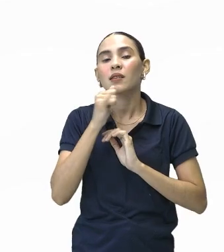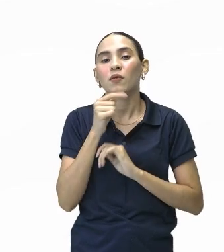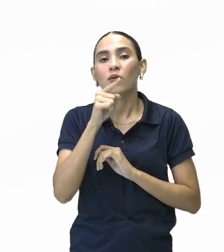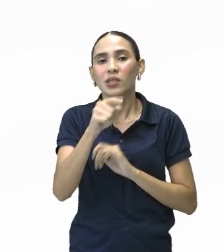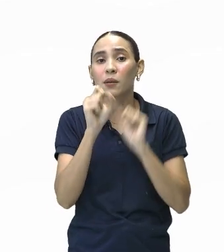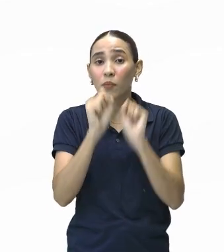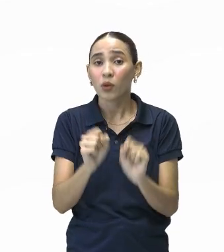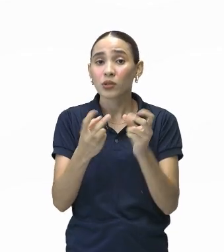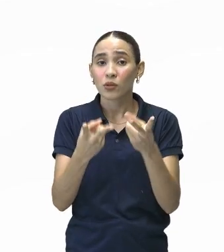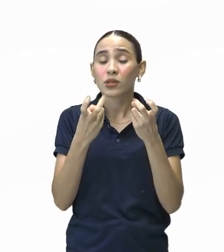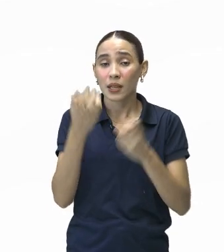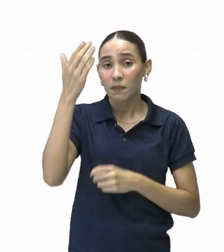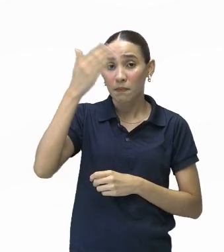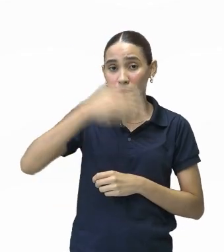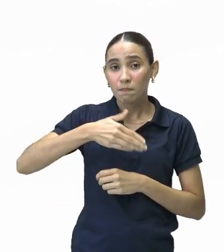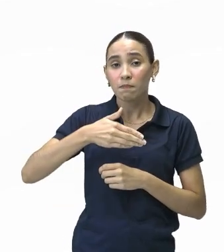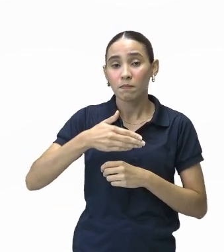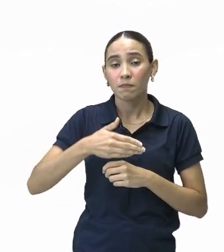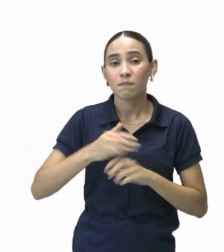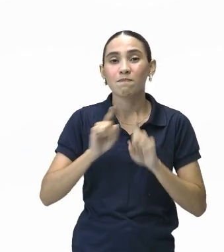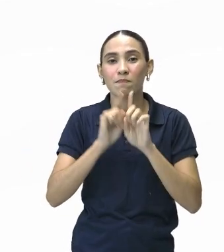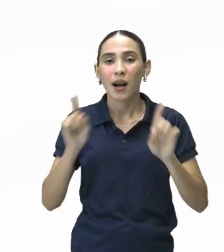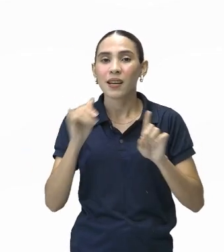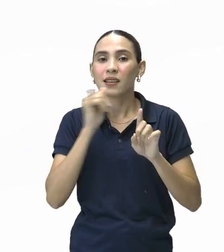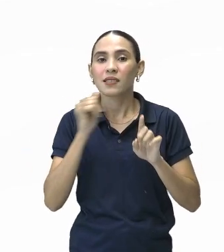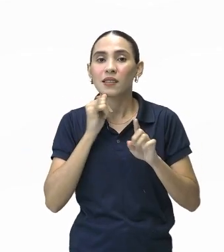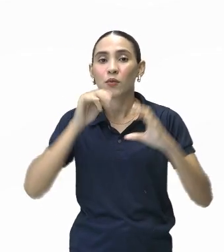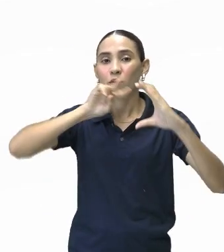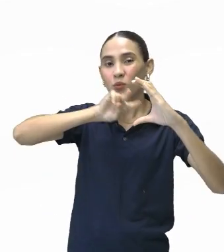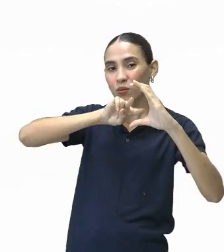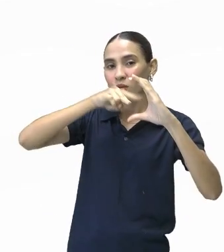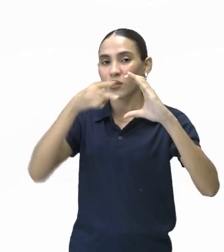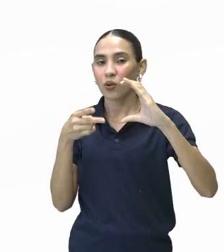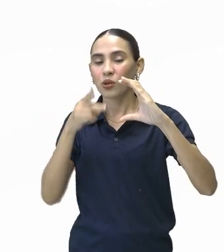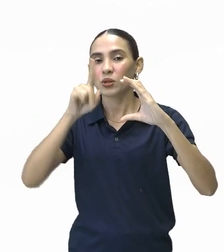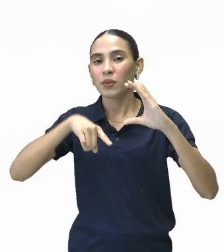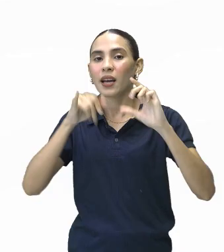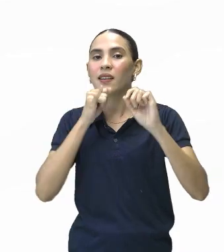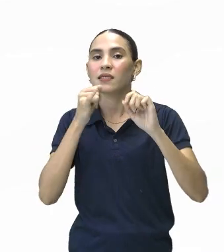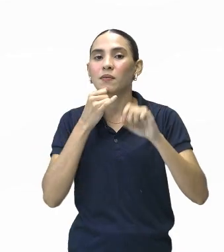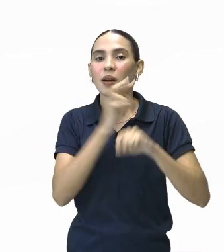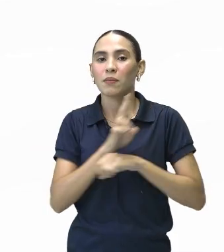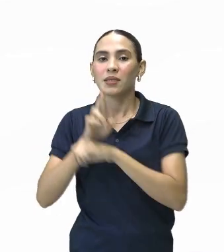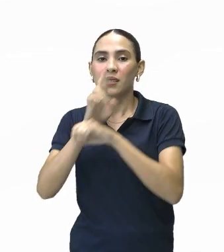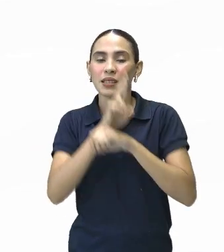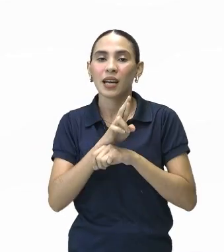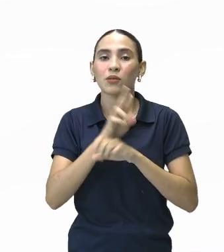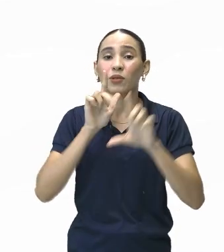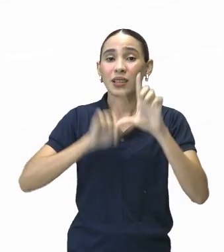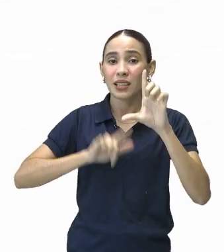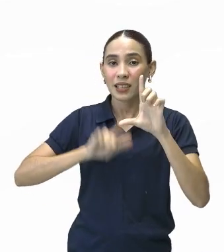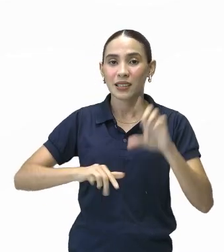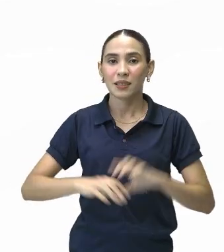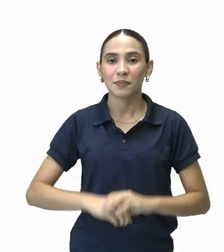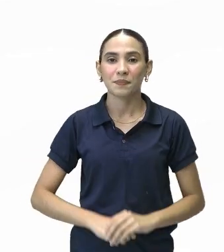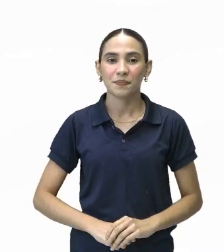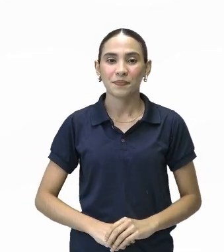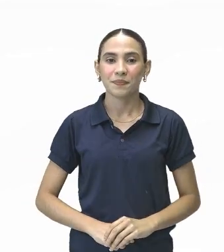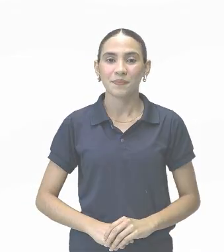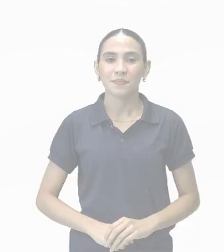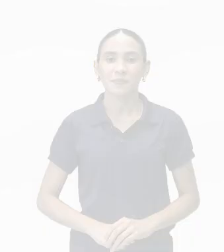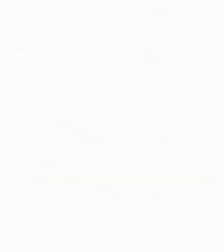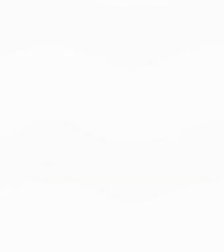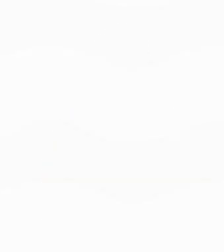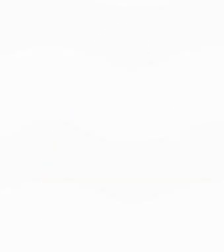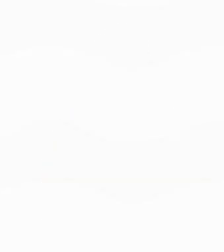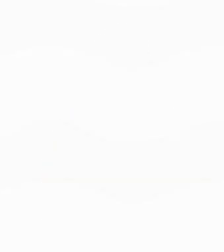pode visualizar, por exemplo. Só que o genótipo ele vai ser representado por letras, né? O Azão,